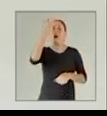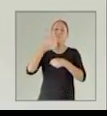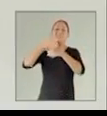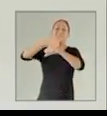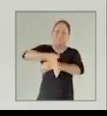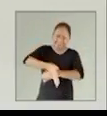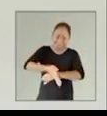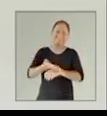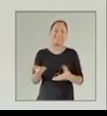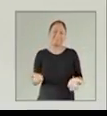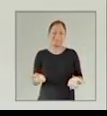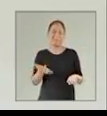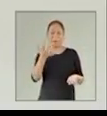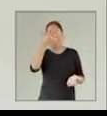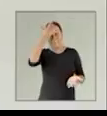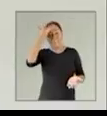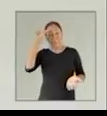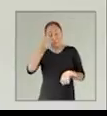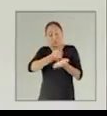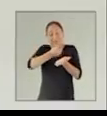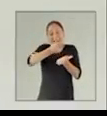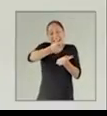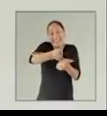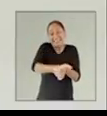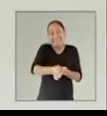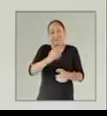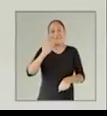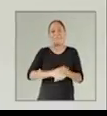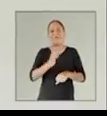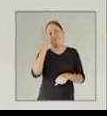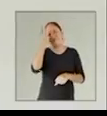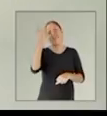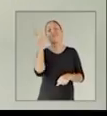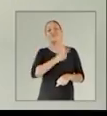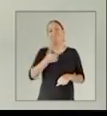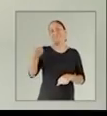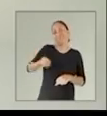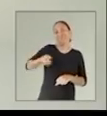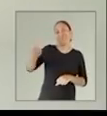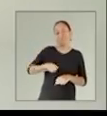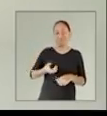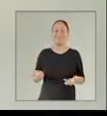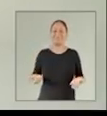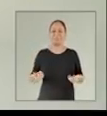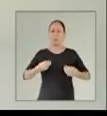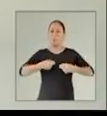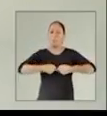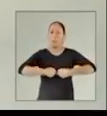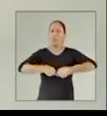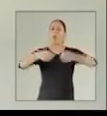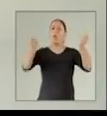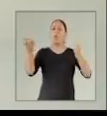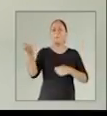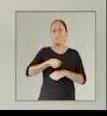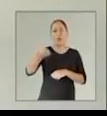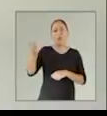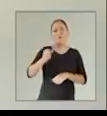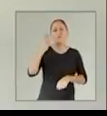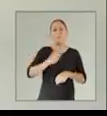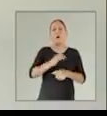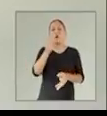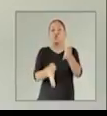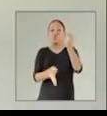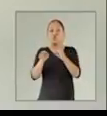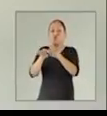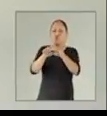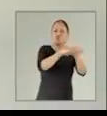a vida dos pescadores na hora de se registrarem para receber o benefício. Para tornar a distribuição do benefício ainda mais justa e garantir